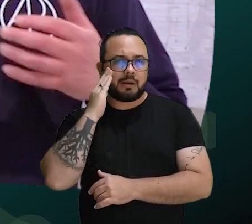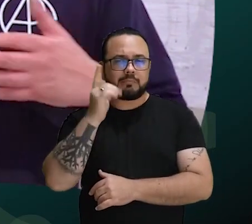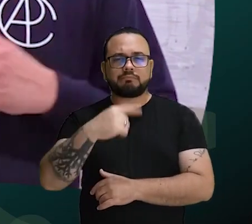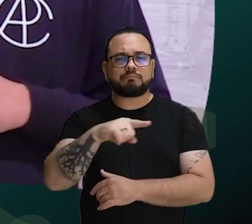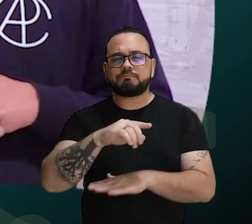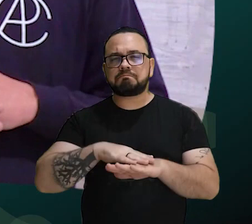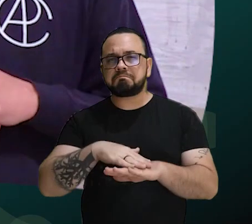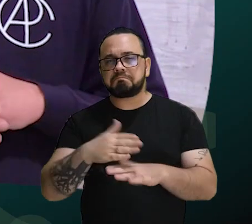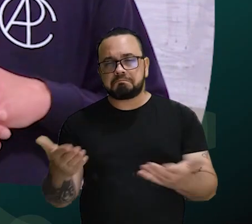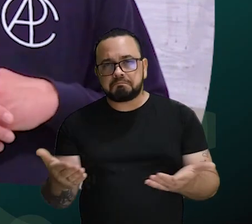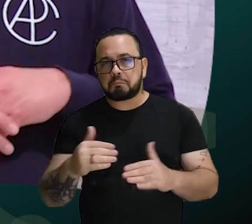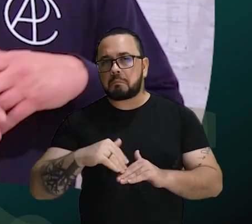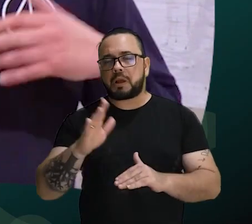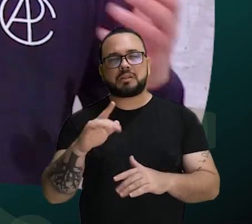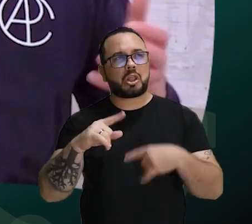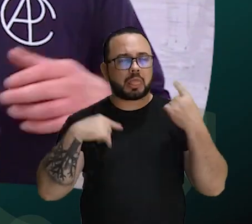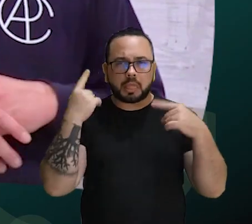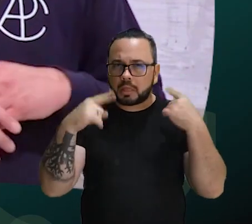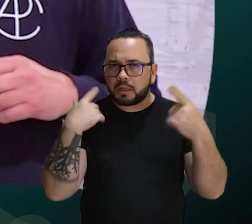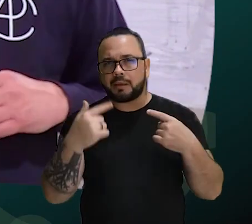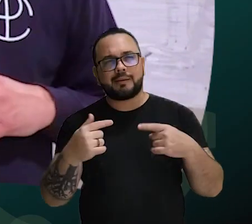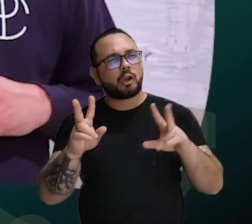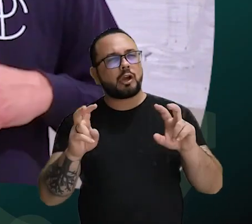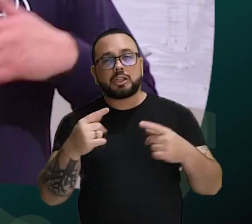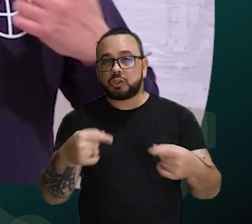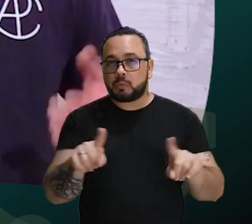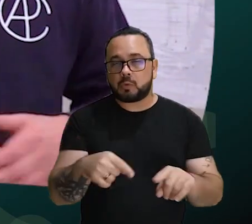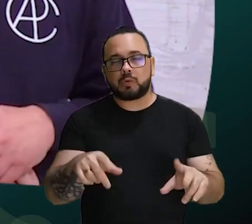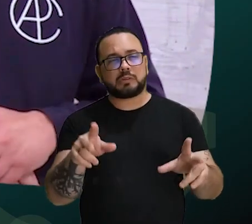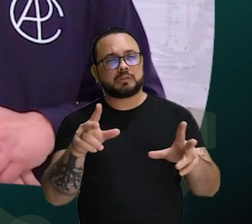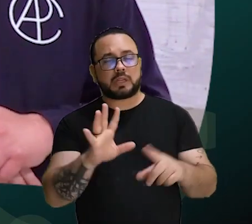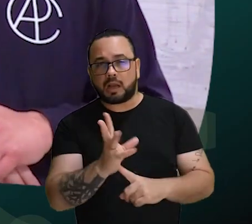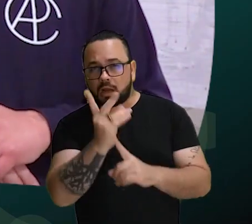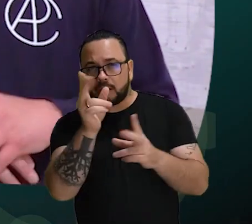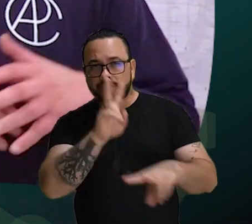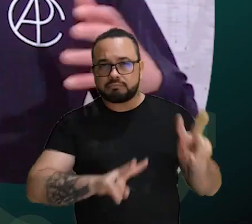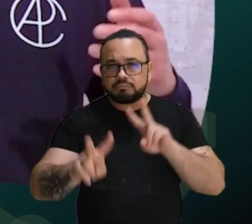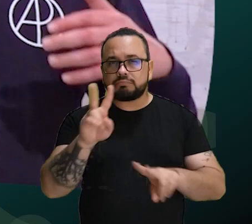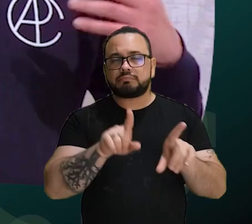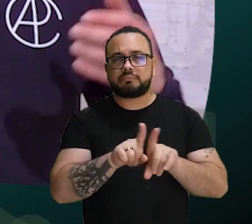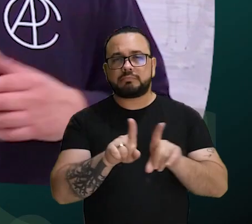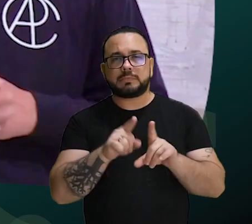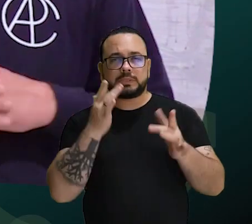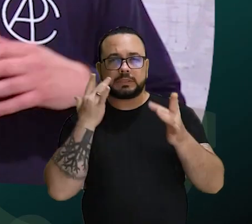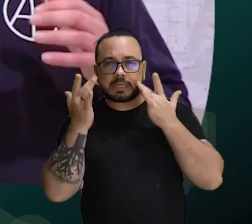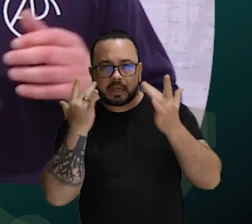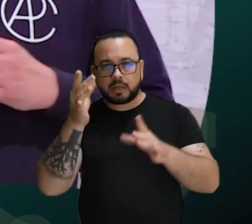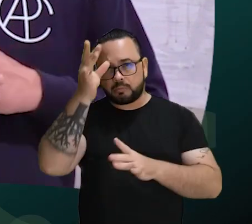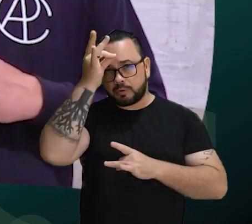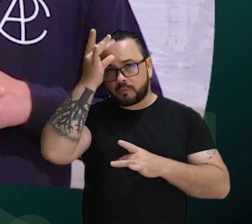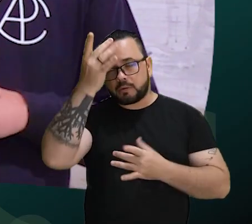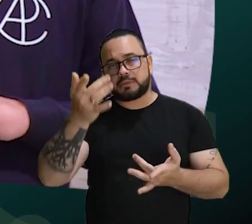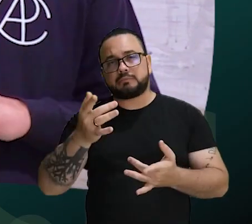o que está sendo feito de mais maluco em termos de música, em termos de artes visuais, de teatro, performance,